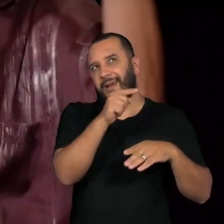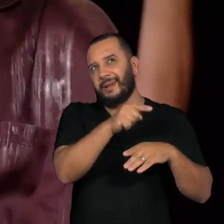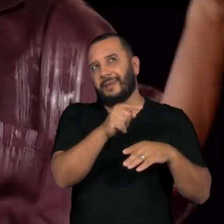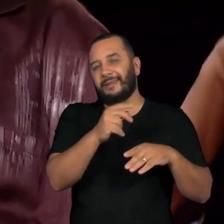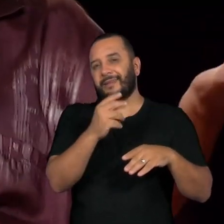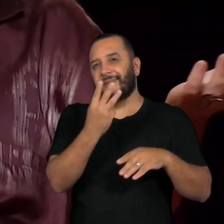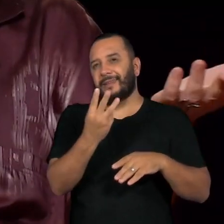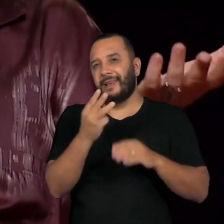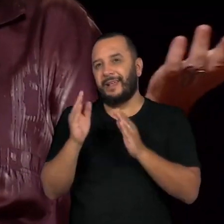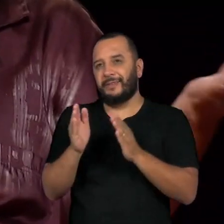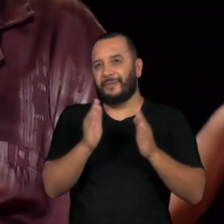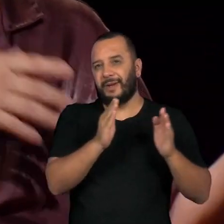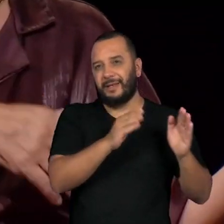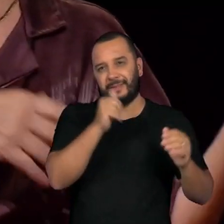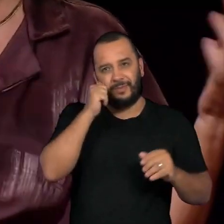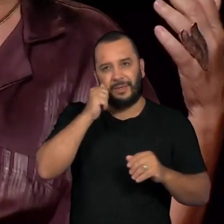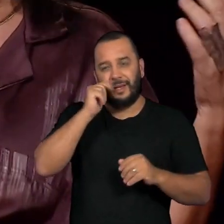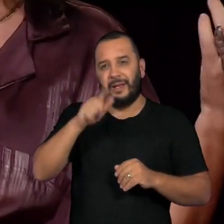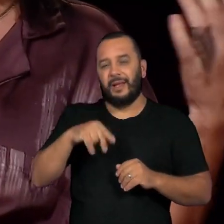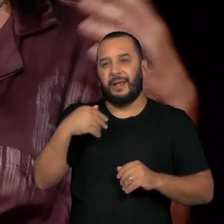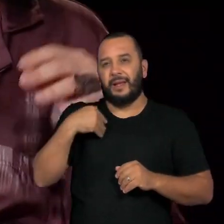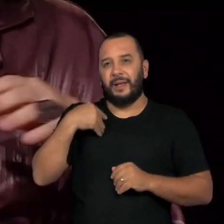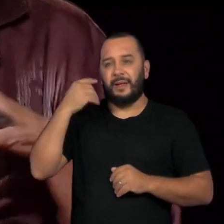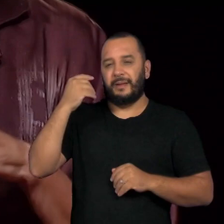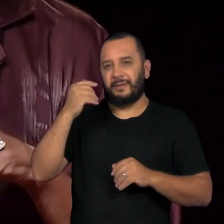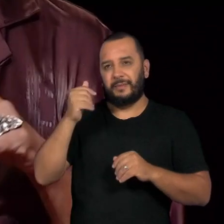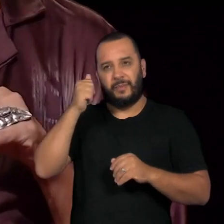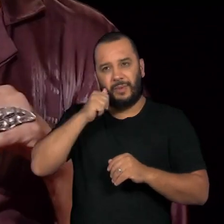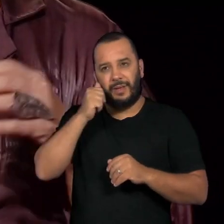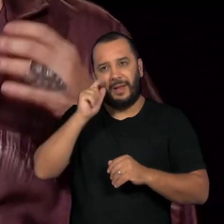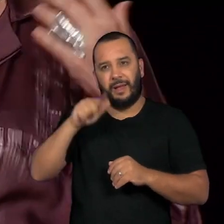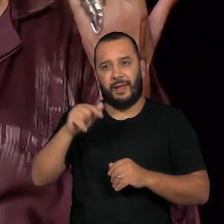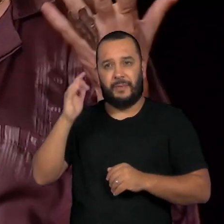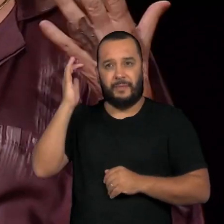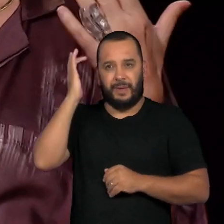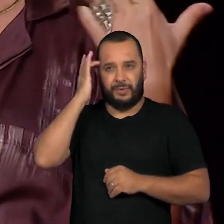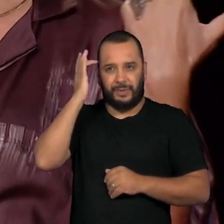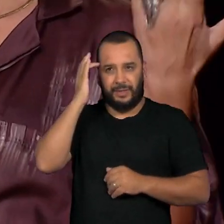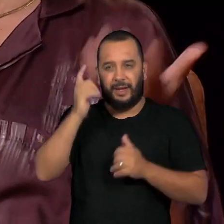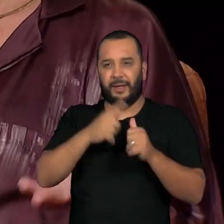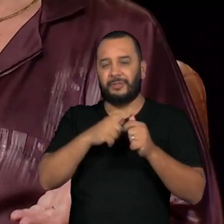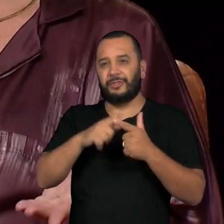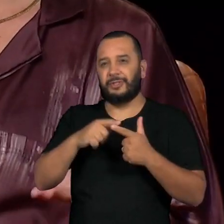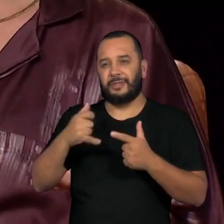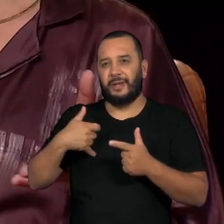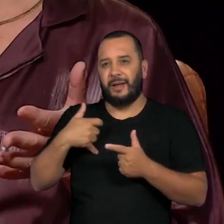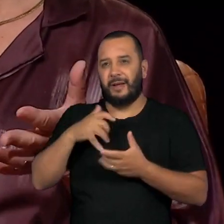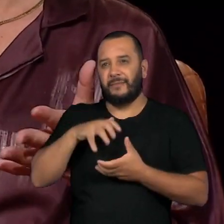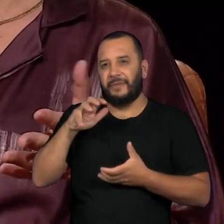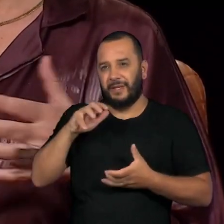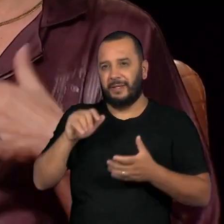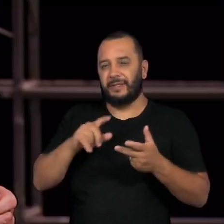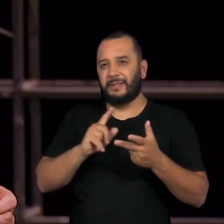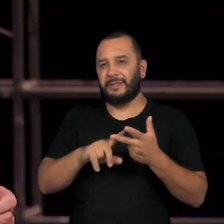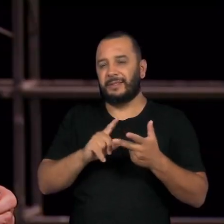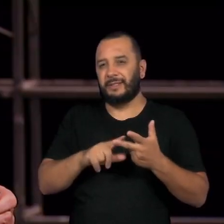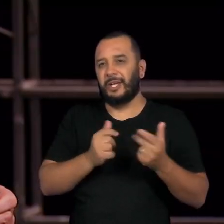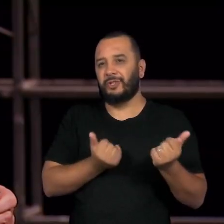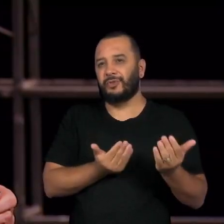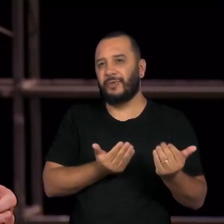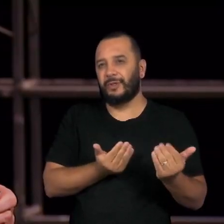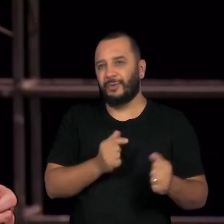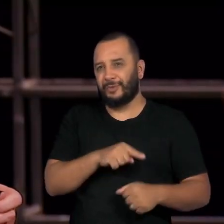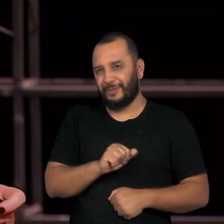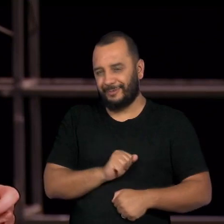é a maturidade, no caso do Céu de Estrelas, a velhice e a juventude, né? O